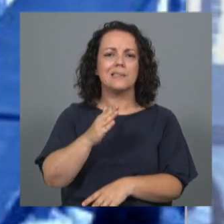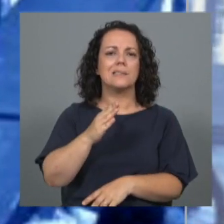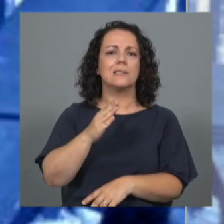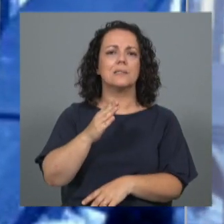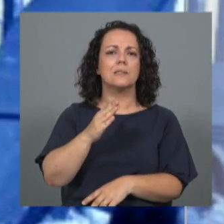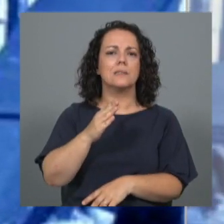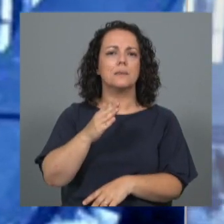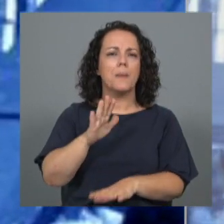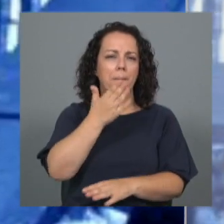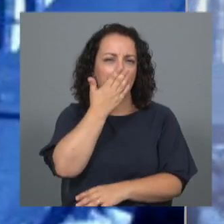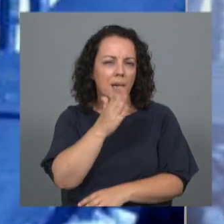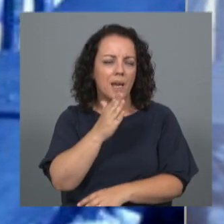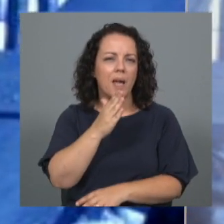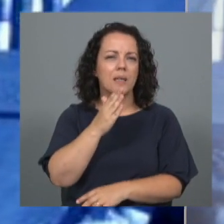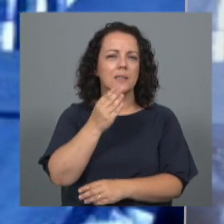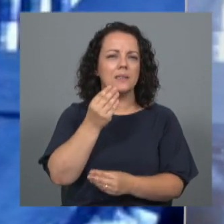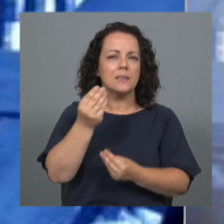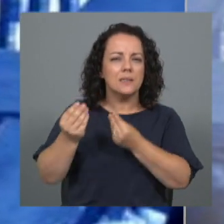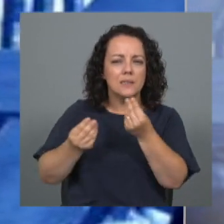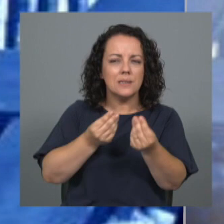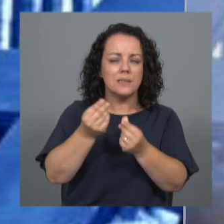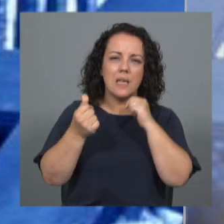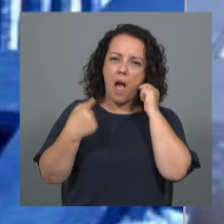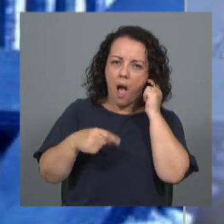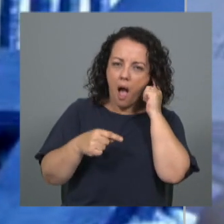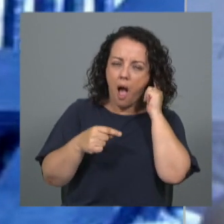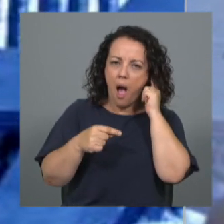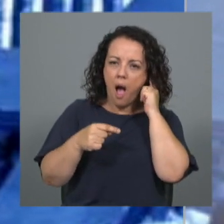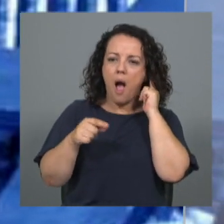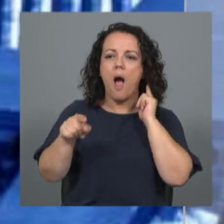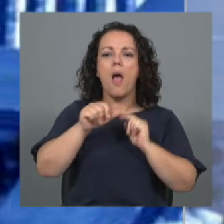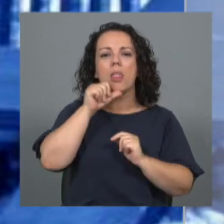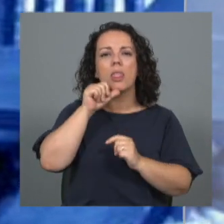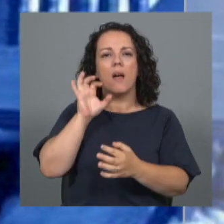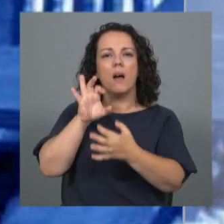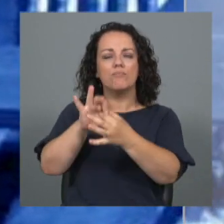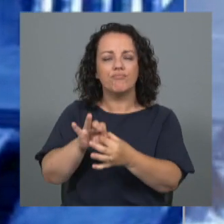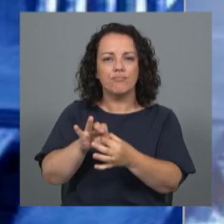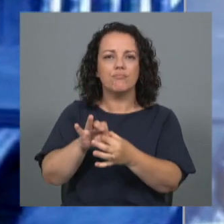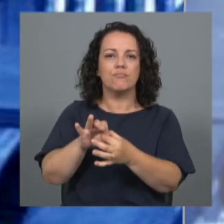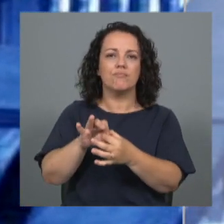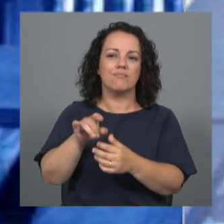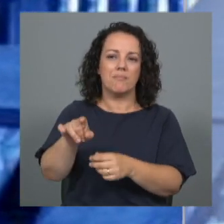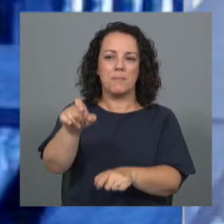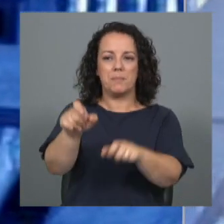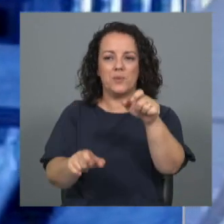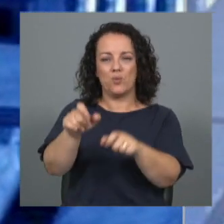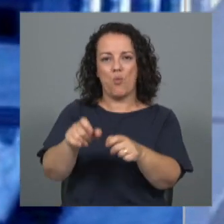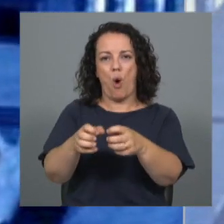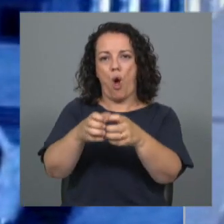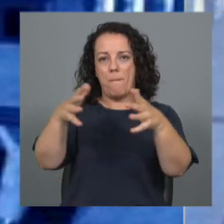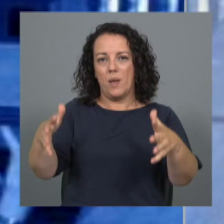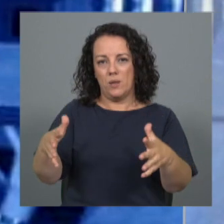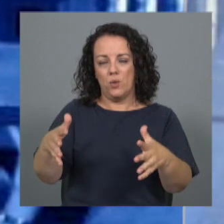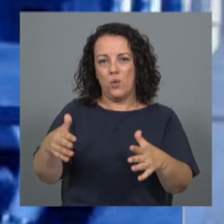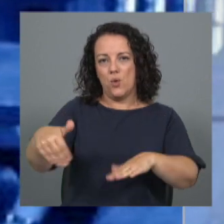ingredientes necessários, ou normalmente aqueles que estão associados ao aumento destas pessoas em situação de